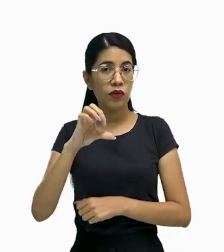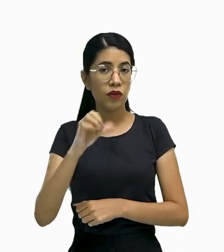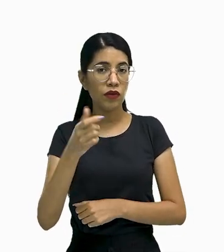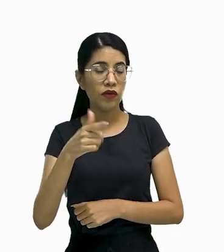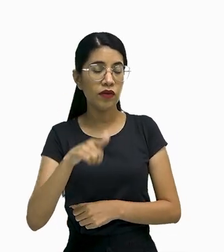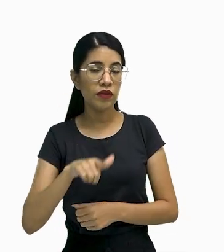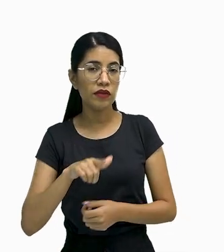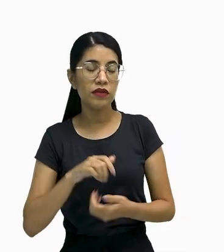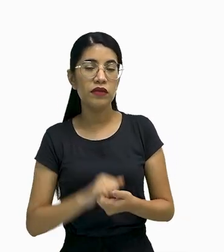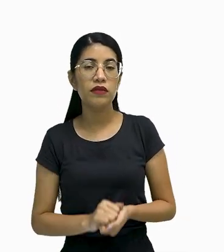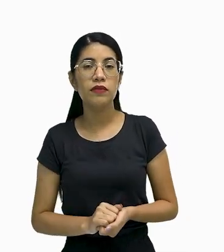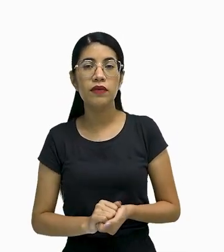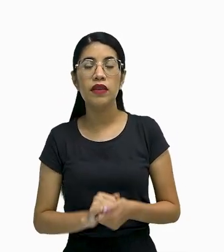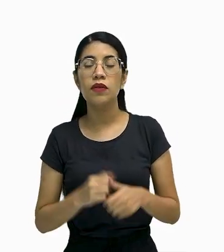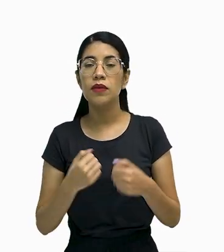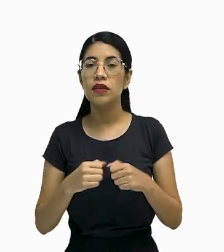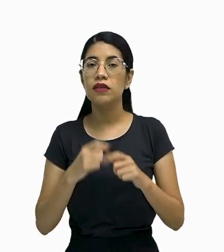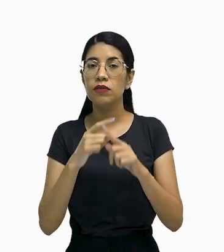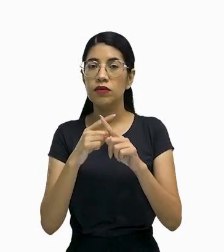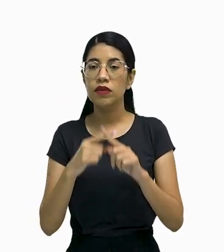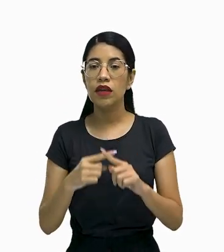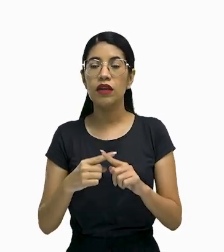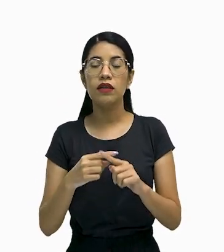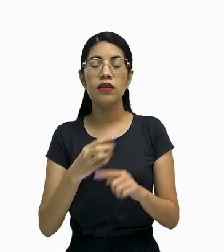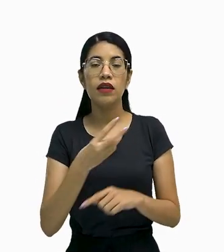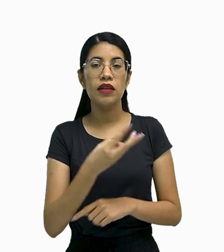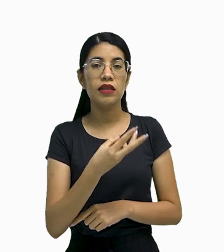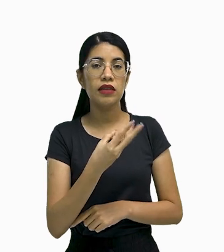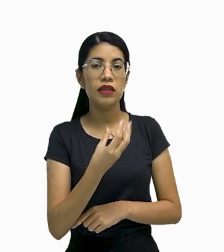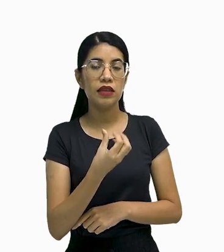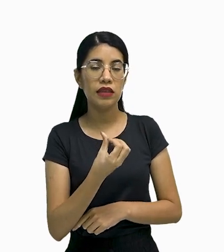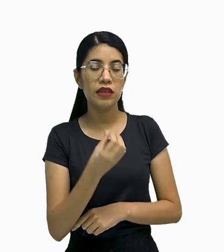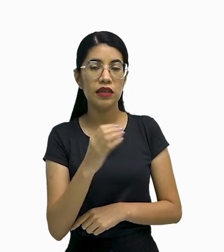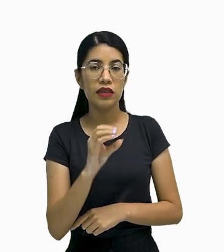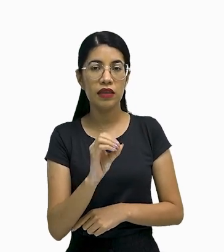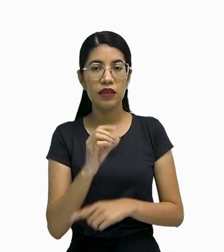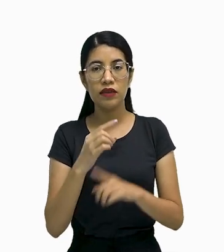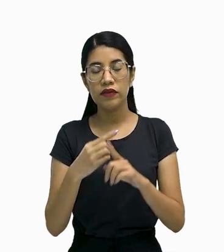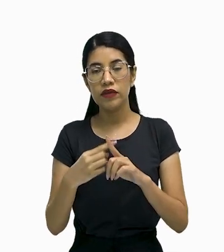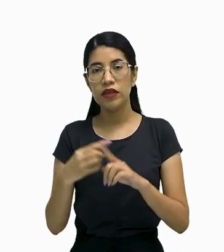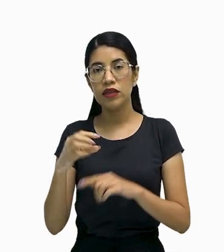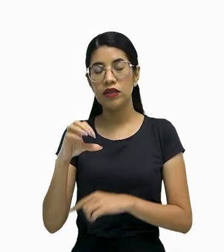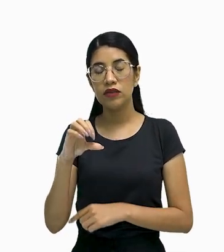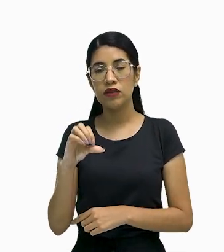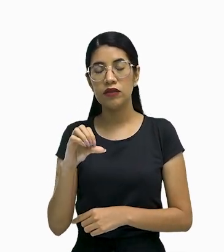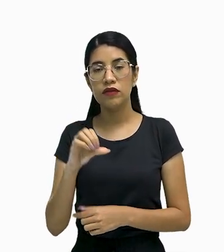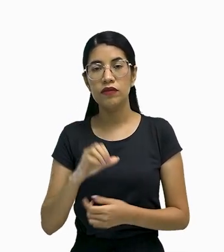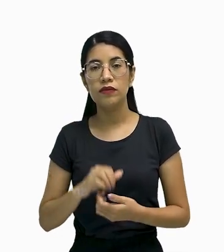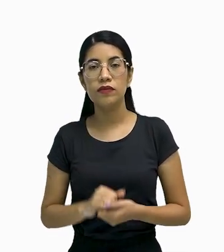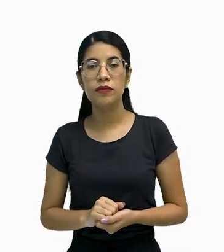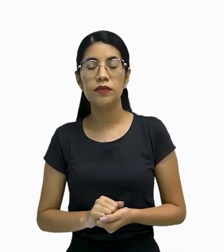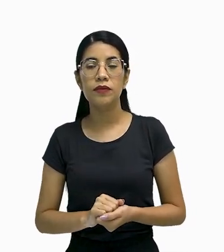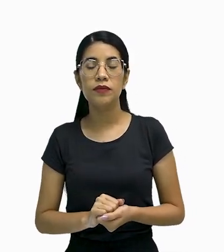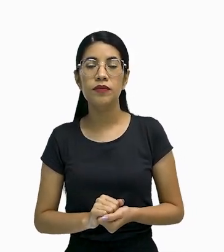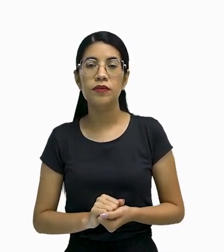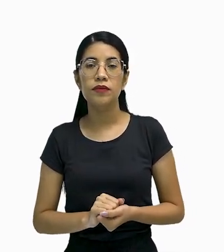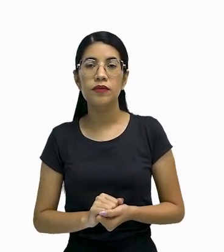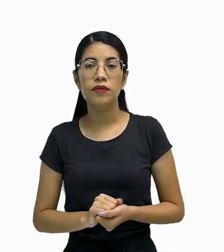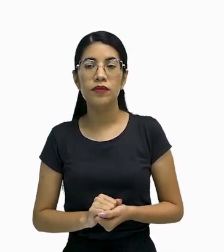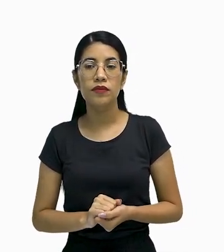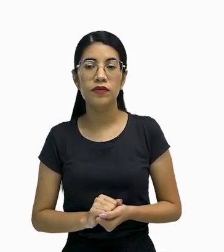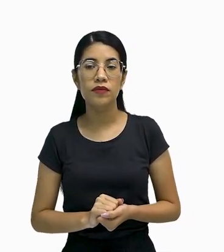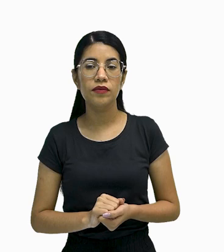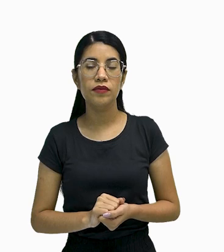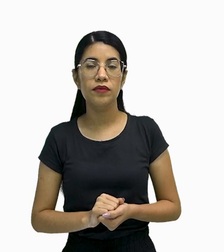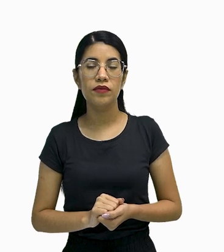vai ter que multiplicar 360 por 9. Vamos multiplicar aqui, ó.